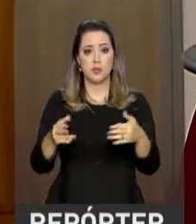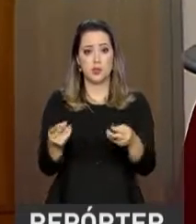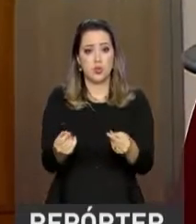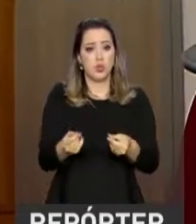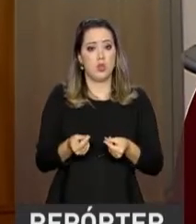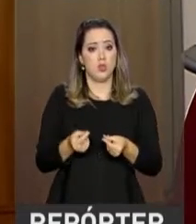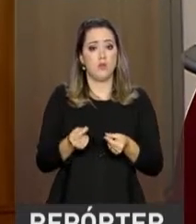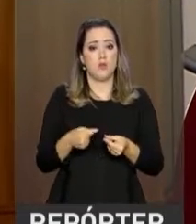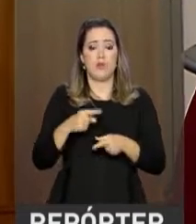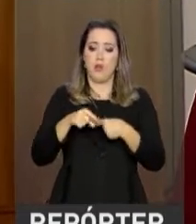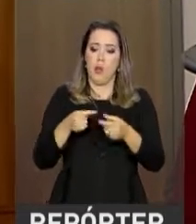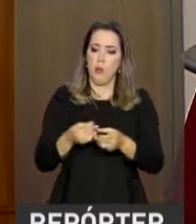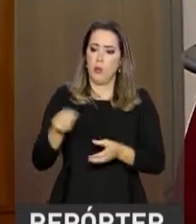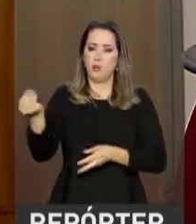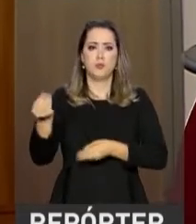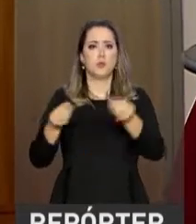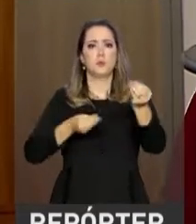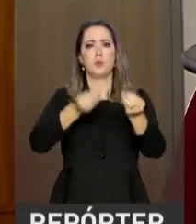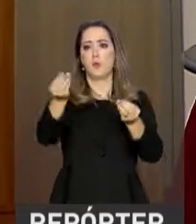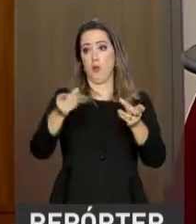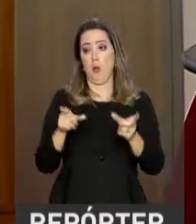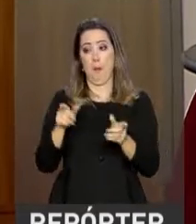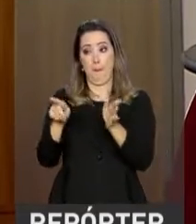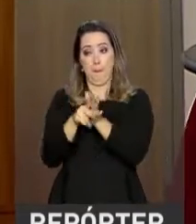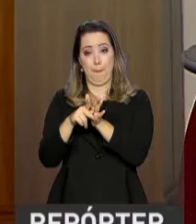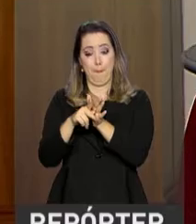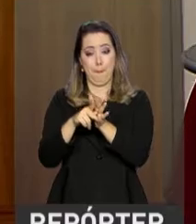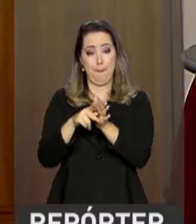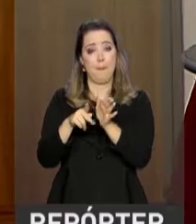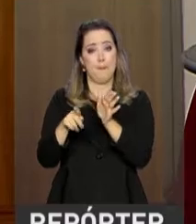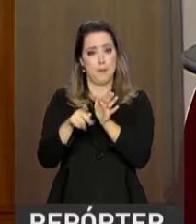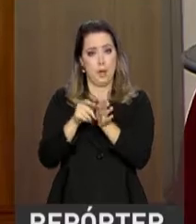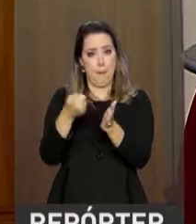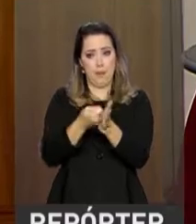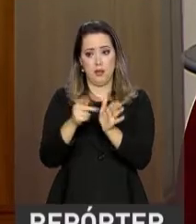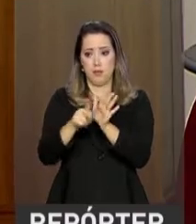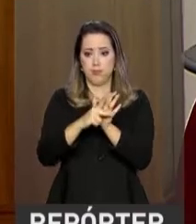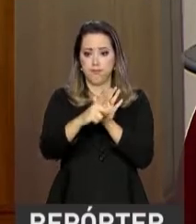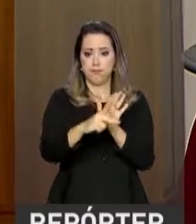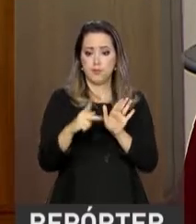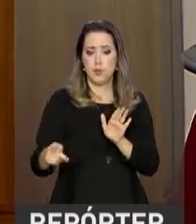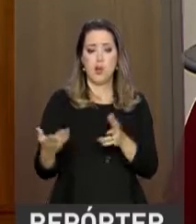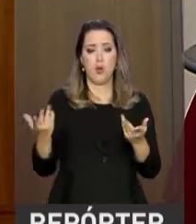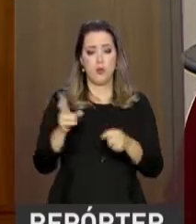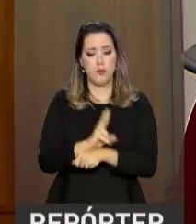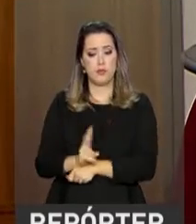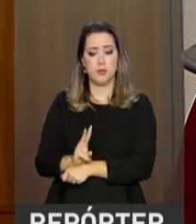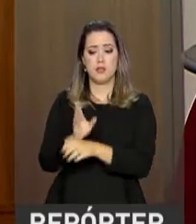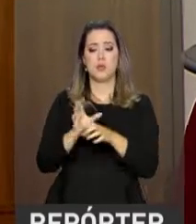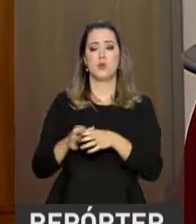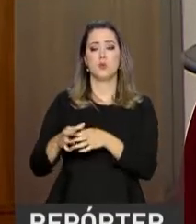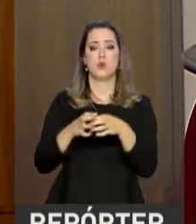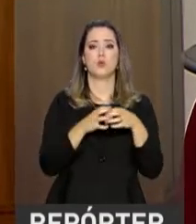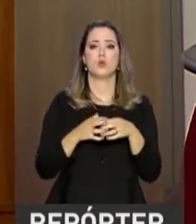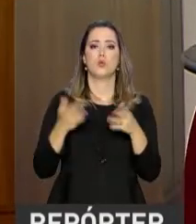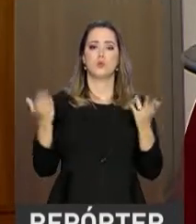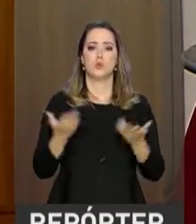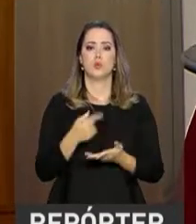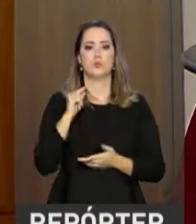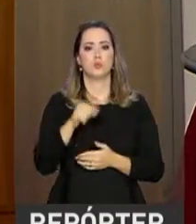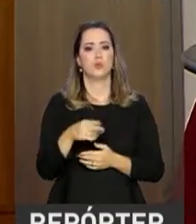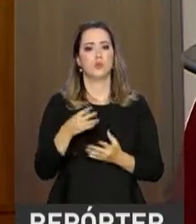mais transparente o ministério da cultura passou a fiscalizar as entidades que atuam no setor e agora